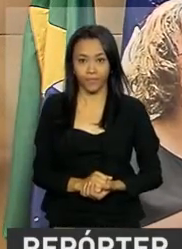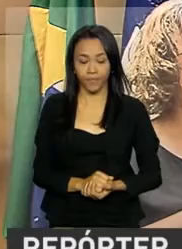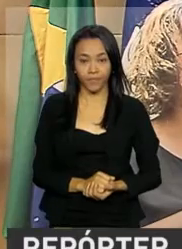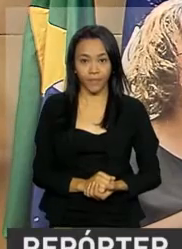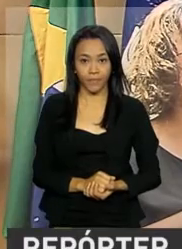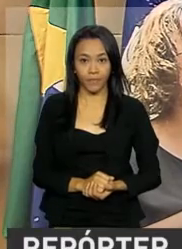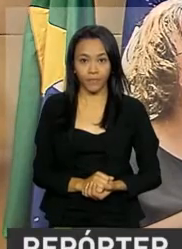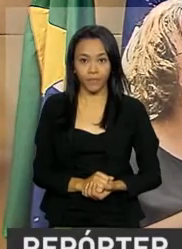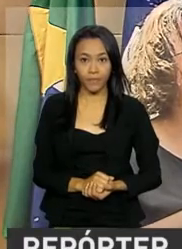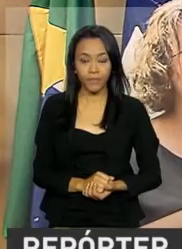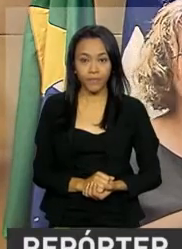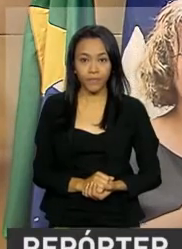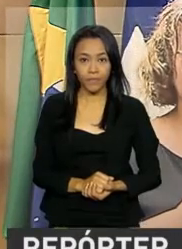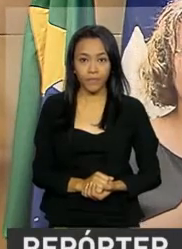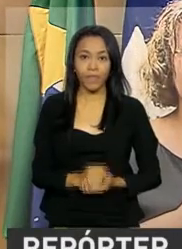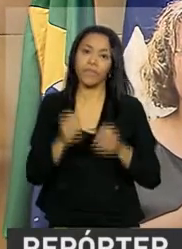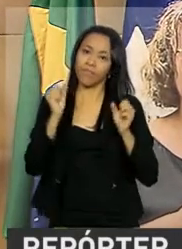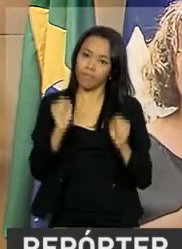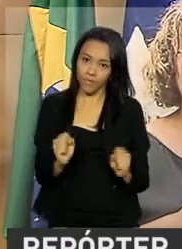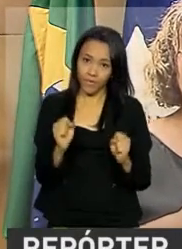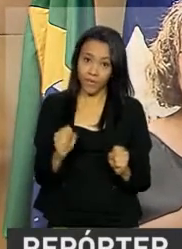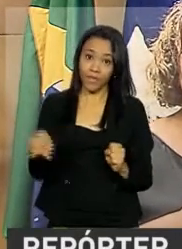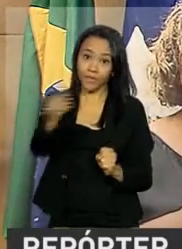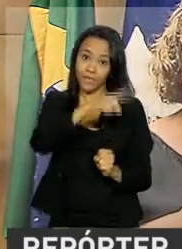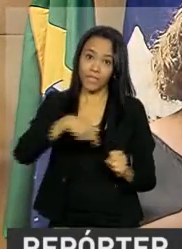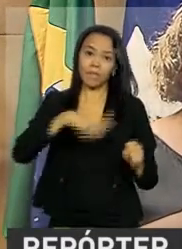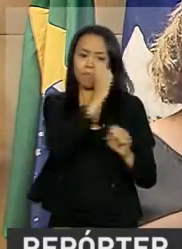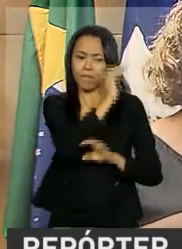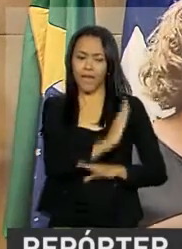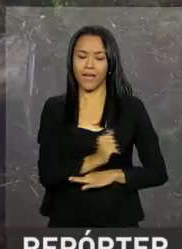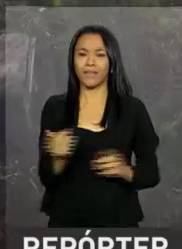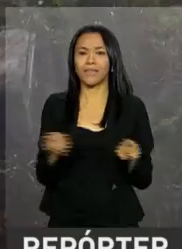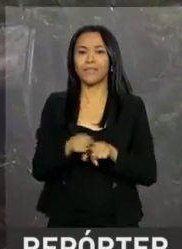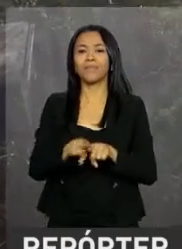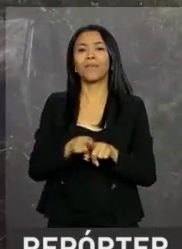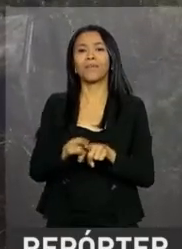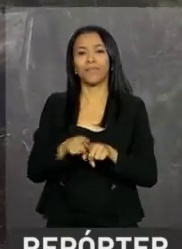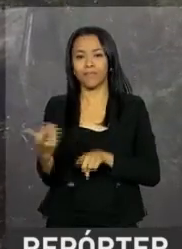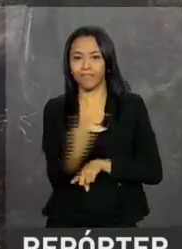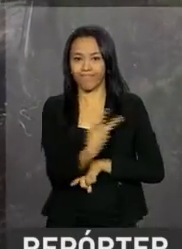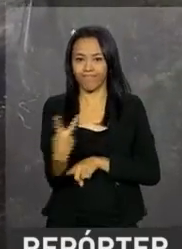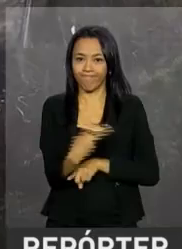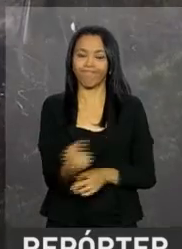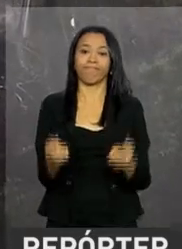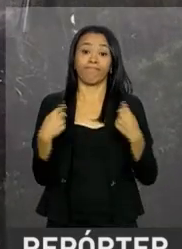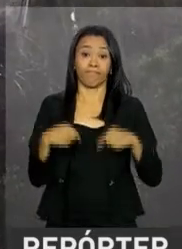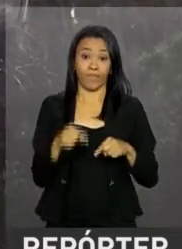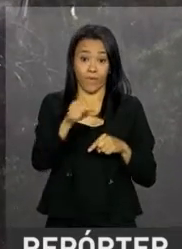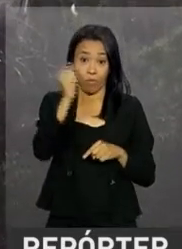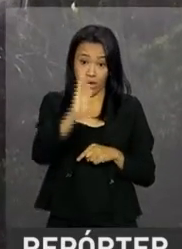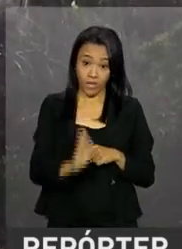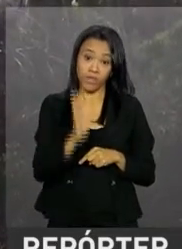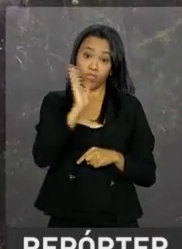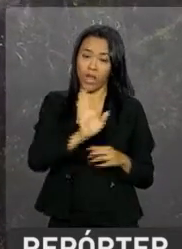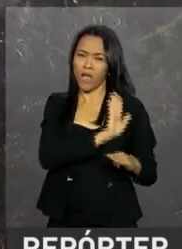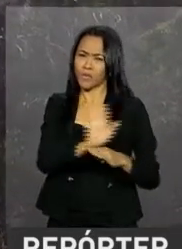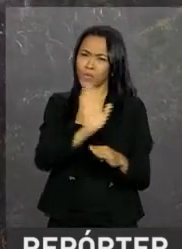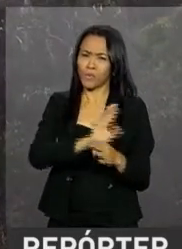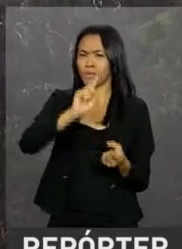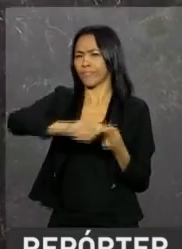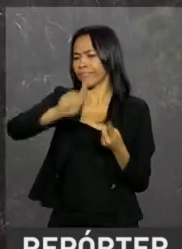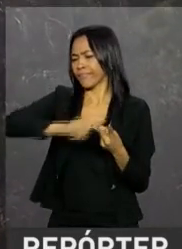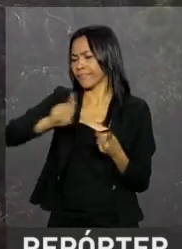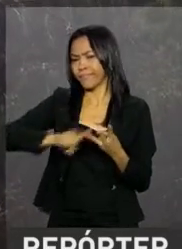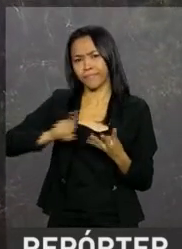quando nosso seu país ter considerado nações irmãs o brasil já coopera com o país caribenho em várias